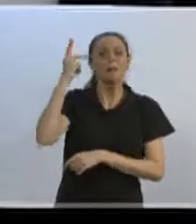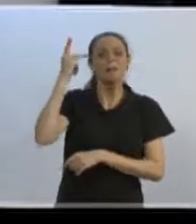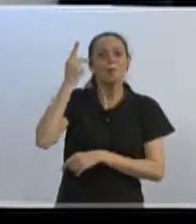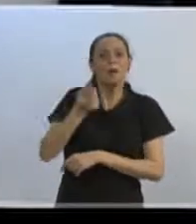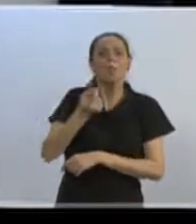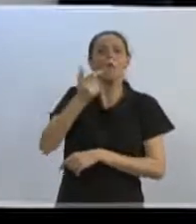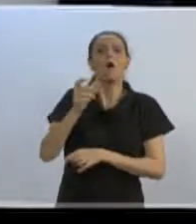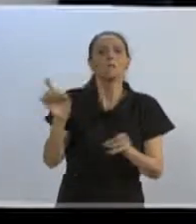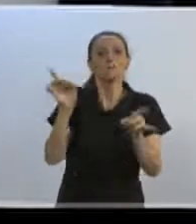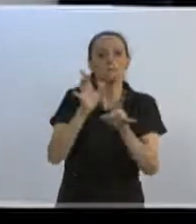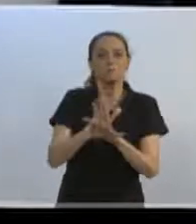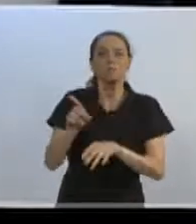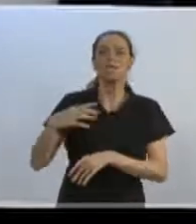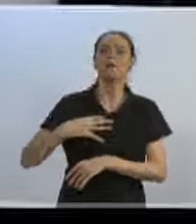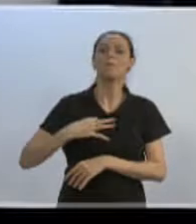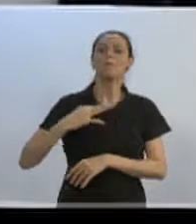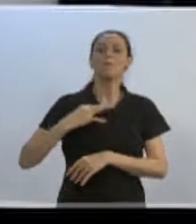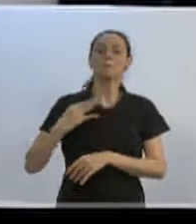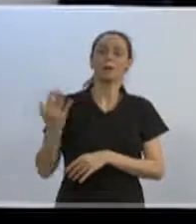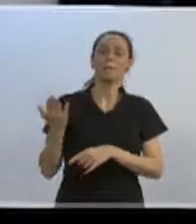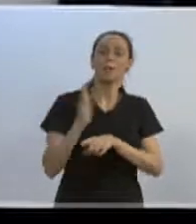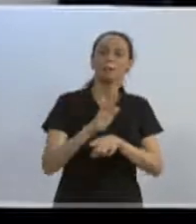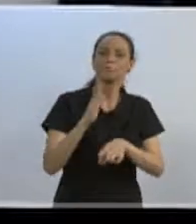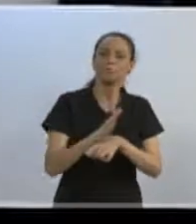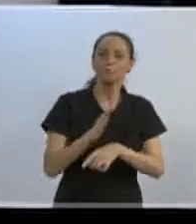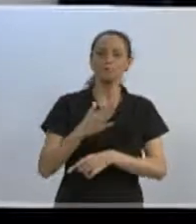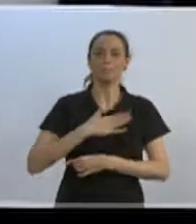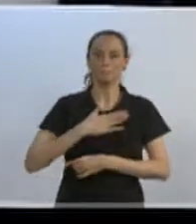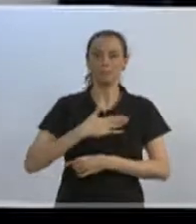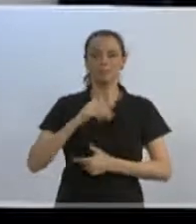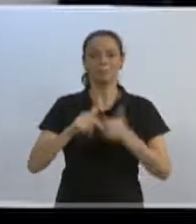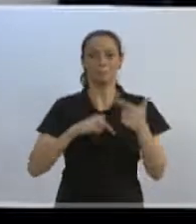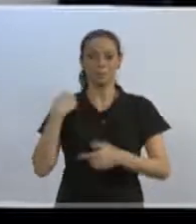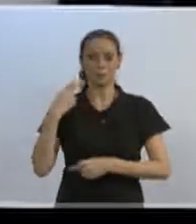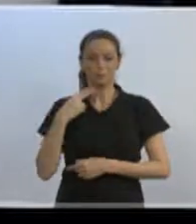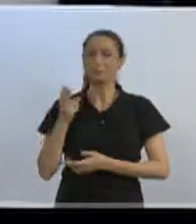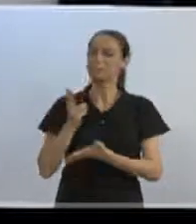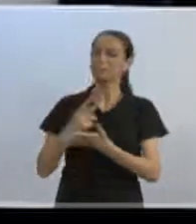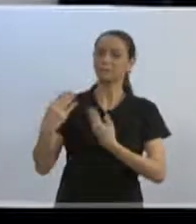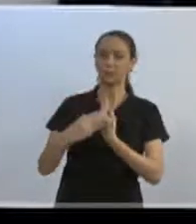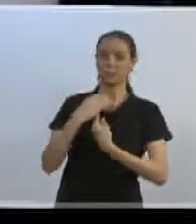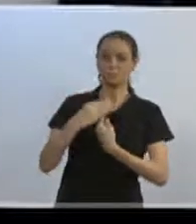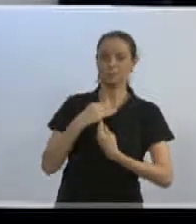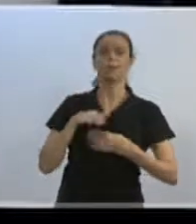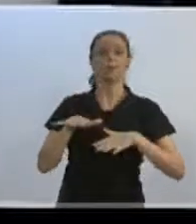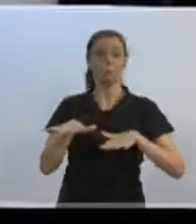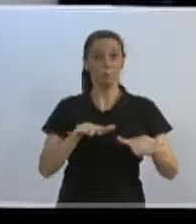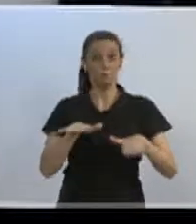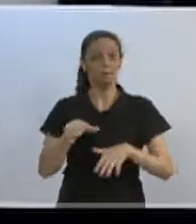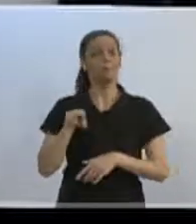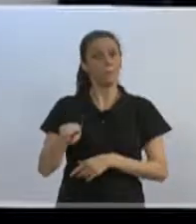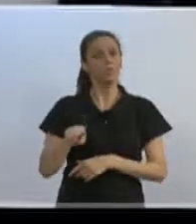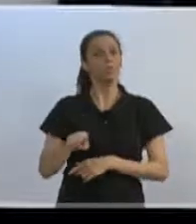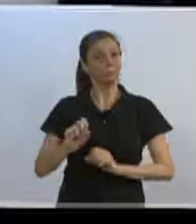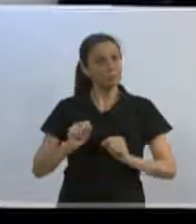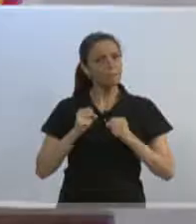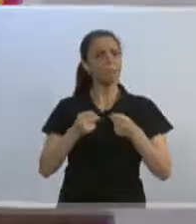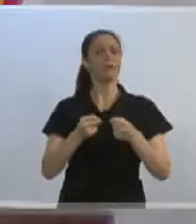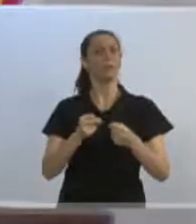voluntário do nosso mandato, então ele sempre me dá orientações na parte de mobilidade urbana. E ele defende muito a valorização